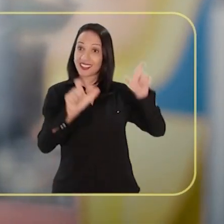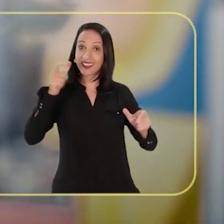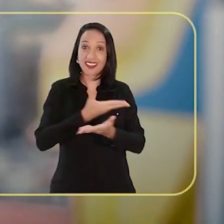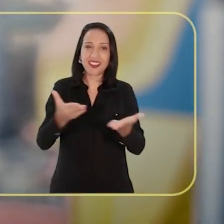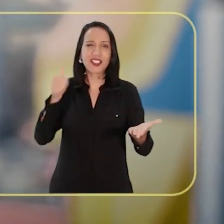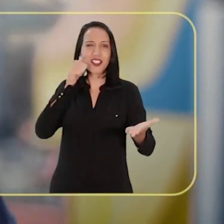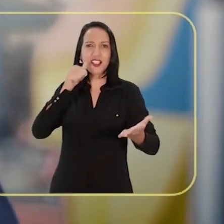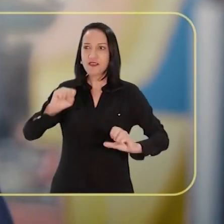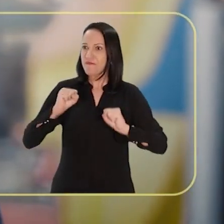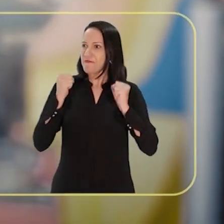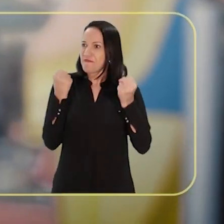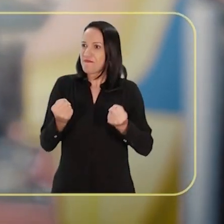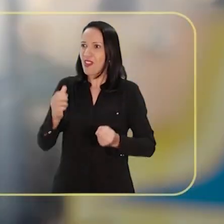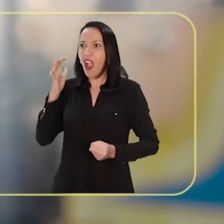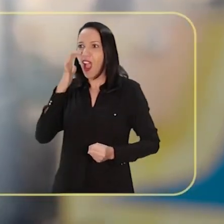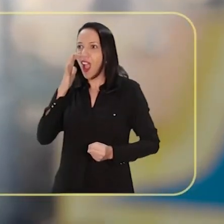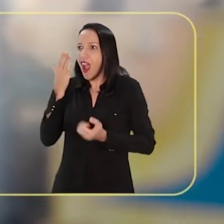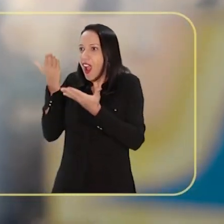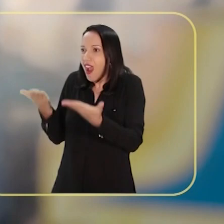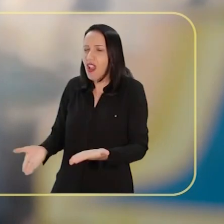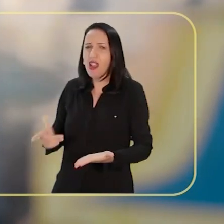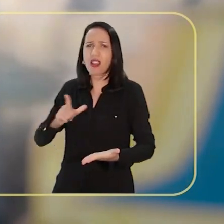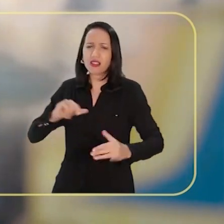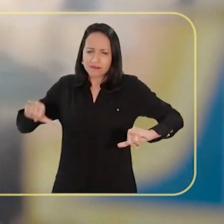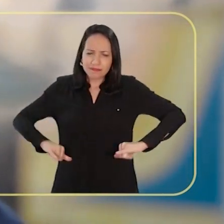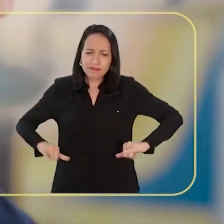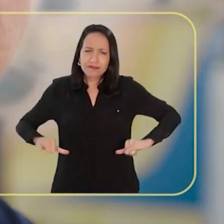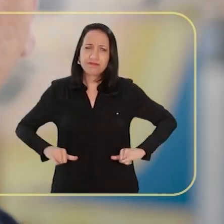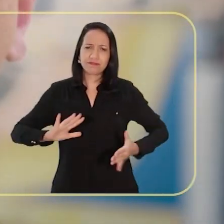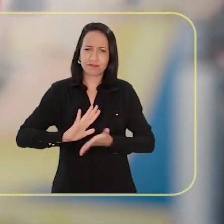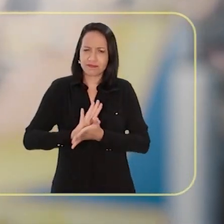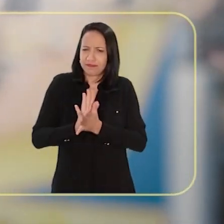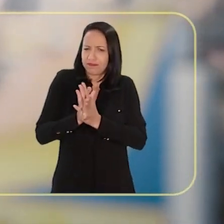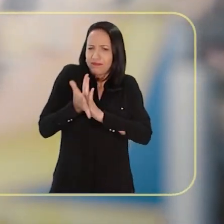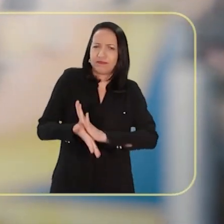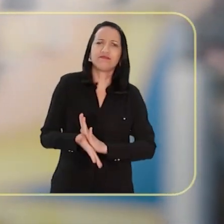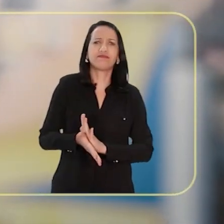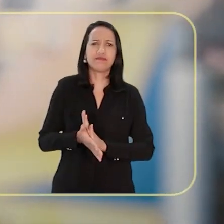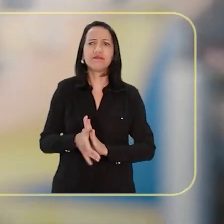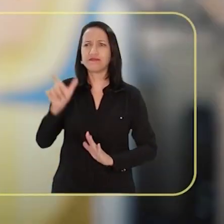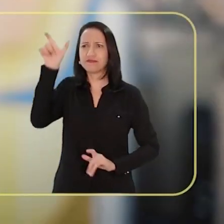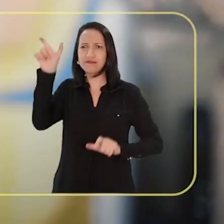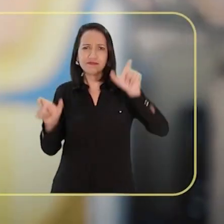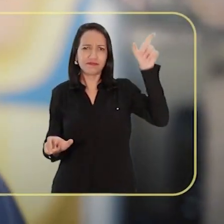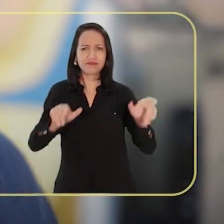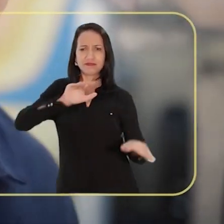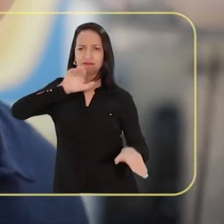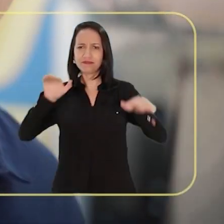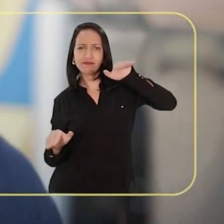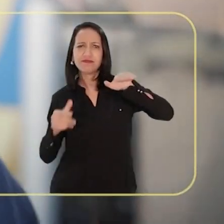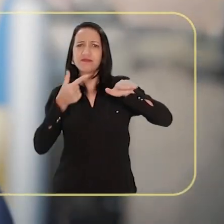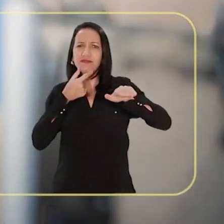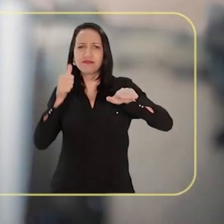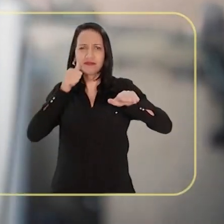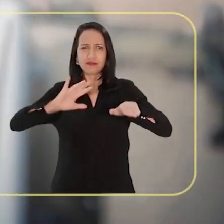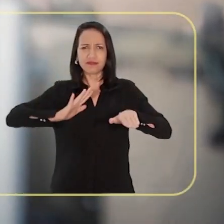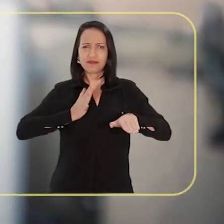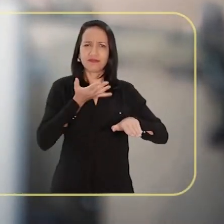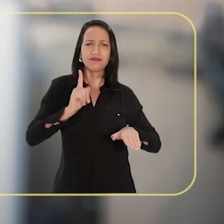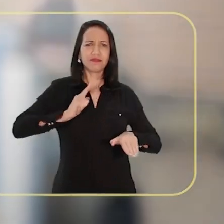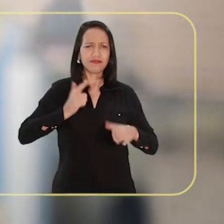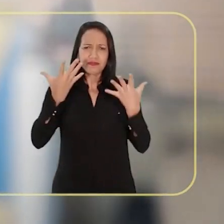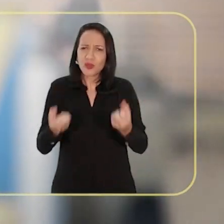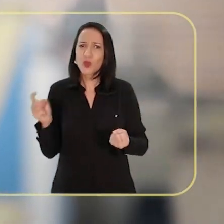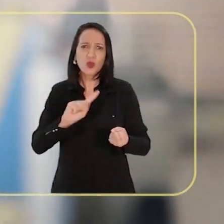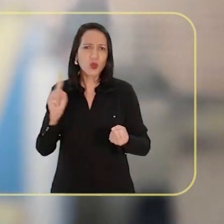paulistas, fortes, admiráveis, mas que sofrem com preconceito, com a desigualdade de gêneros. Isso é inaceitável, não faz o menor